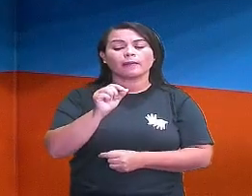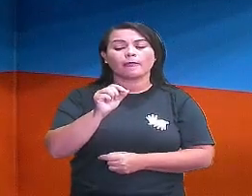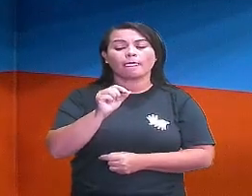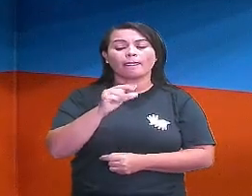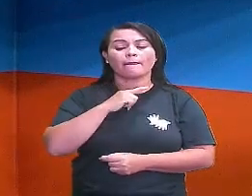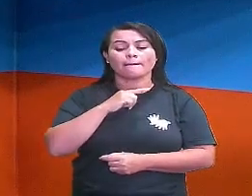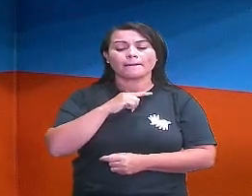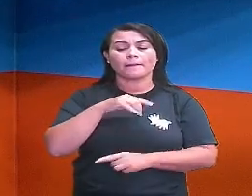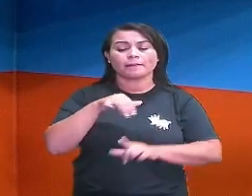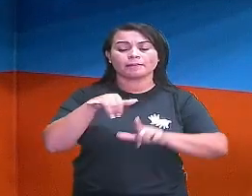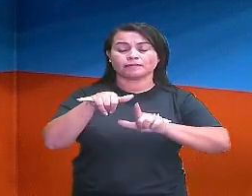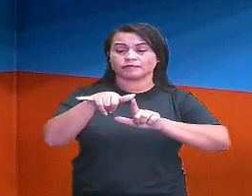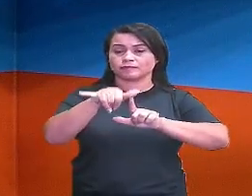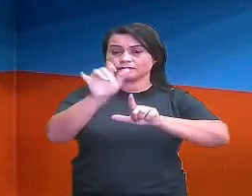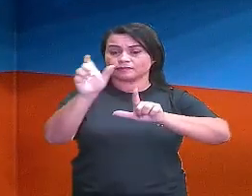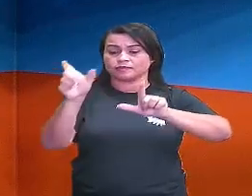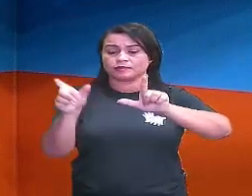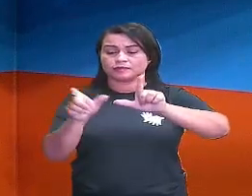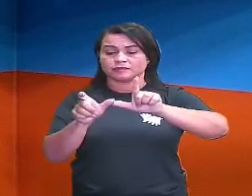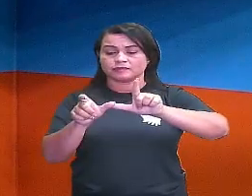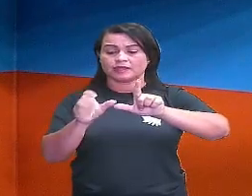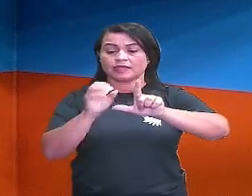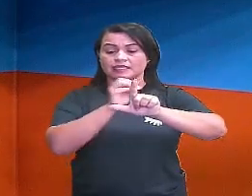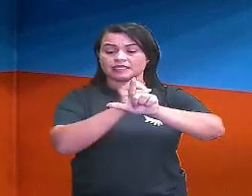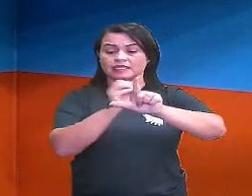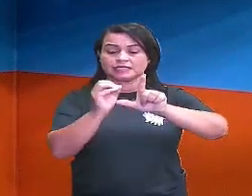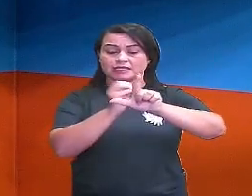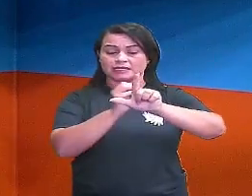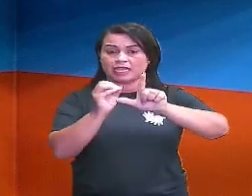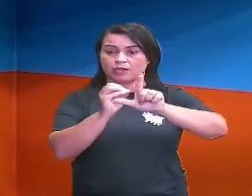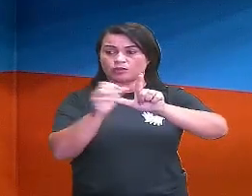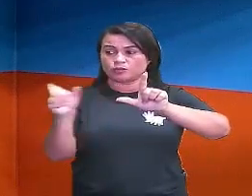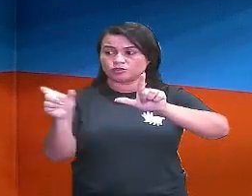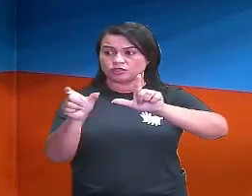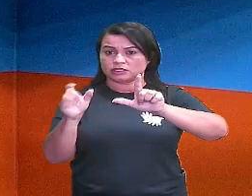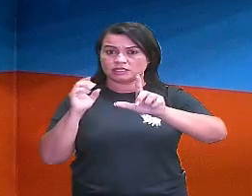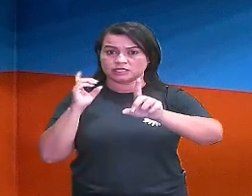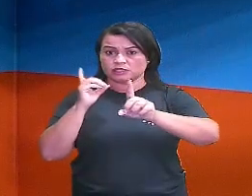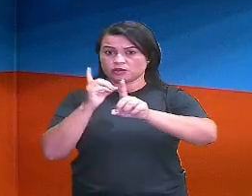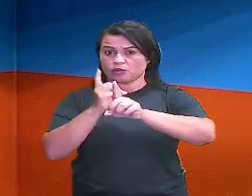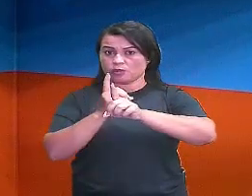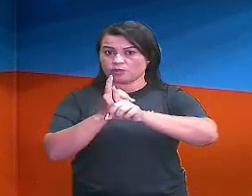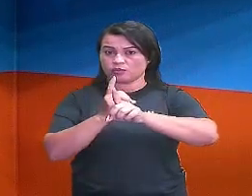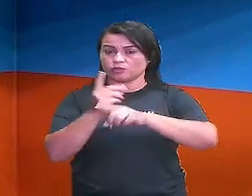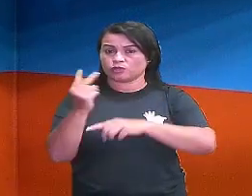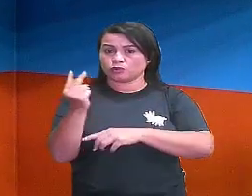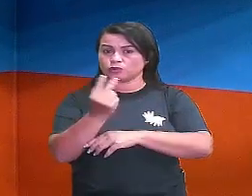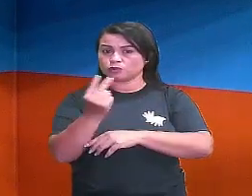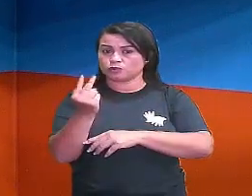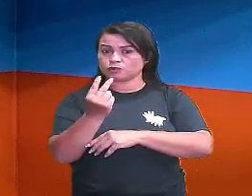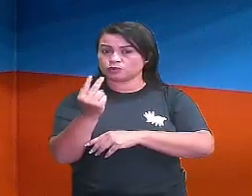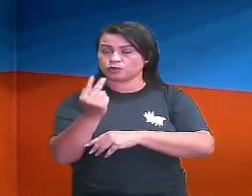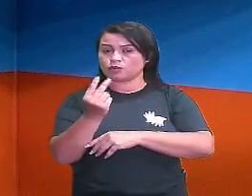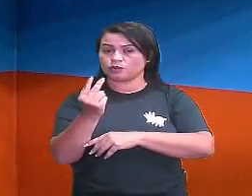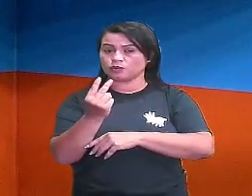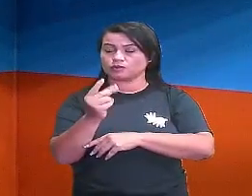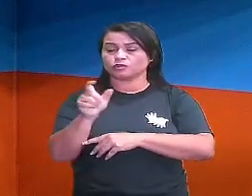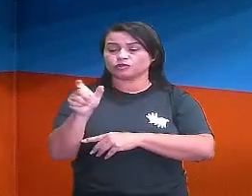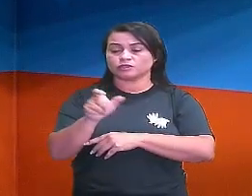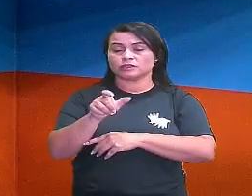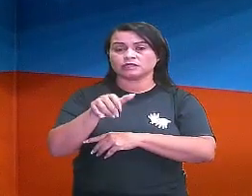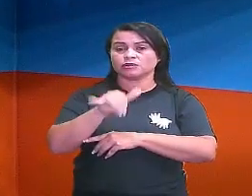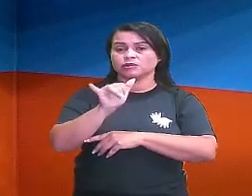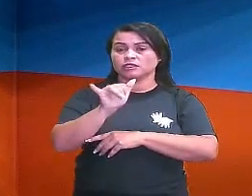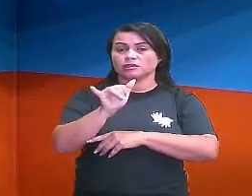eixo aqui, ó, é 0, né? E o X, eles se encontram, tá? Esses dois eixos aí, os eixos X